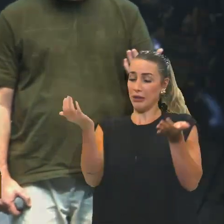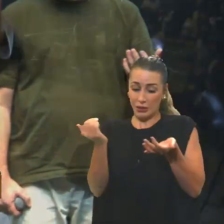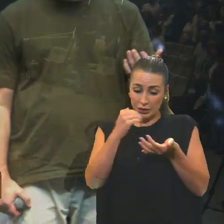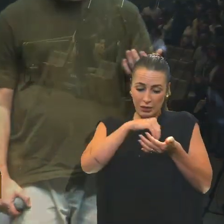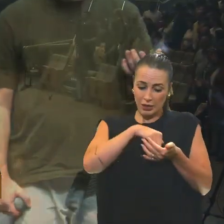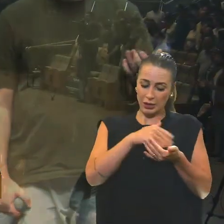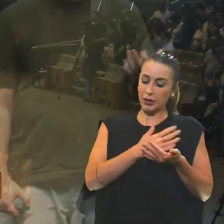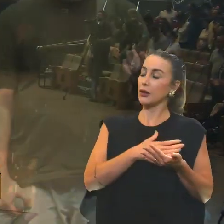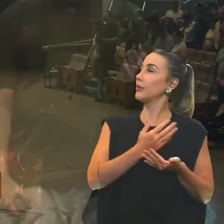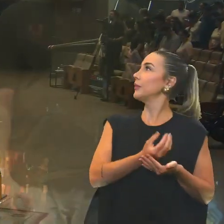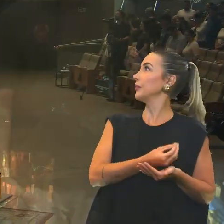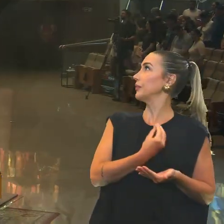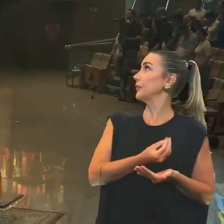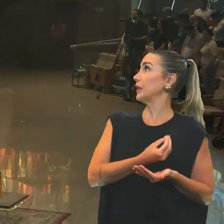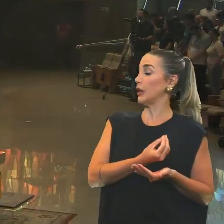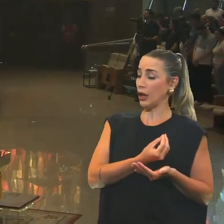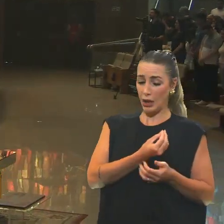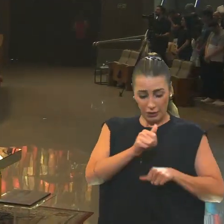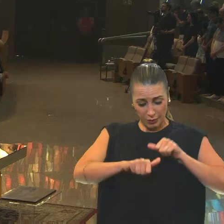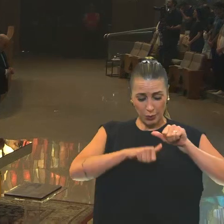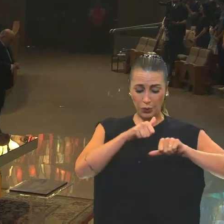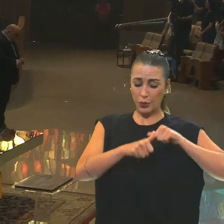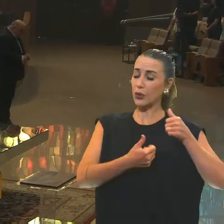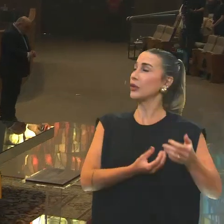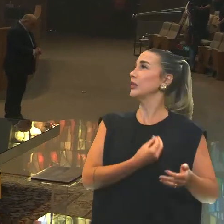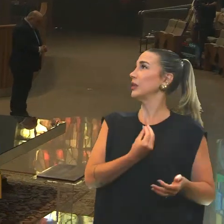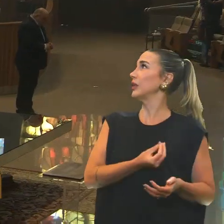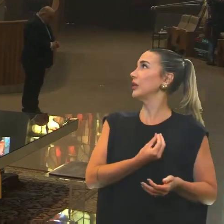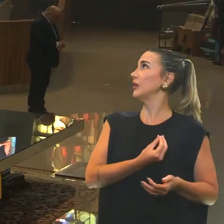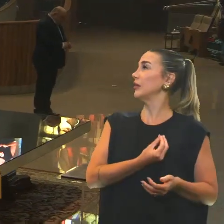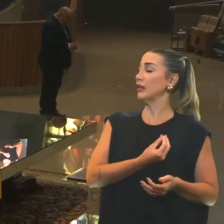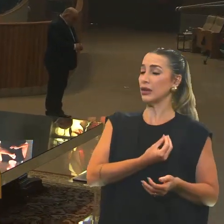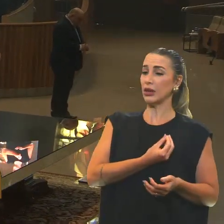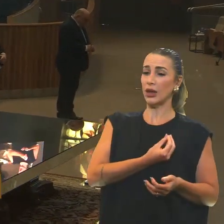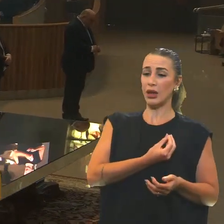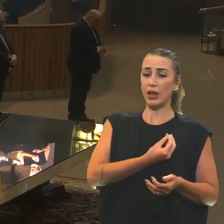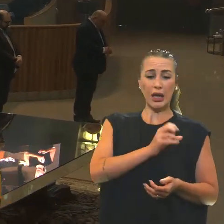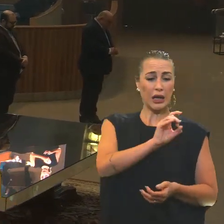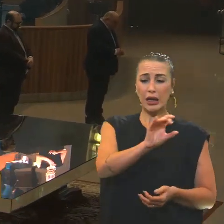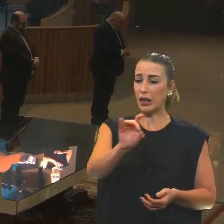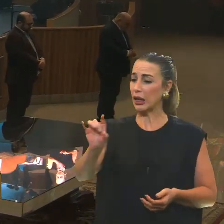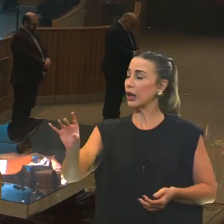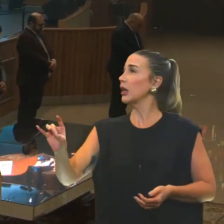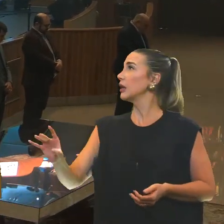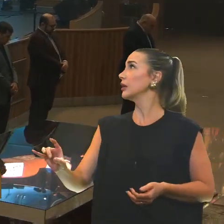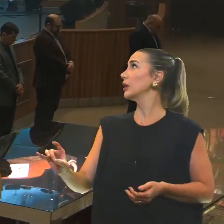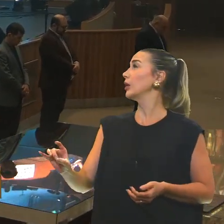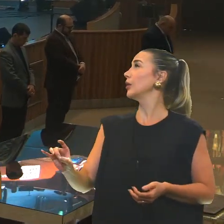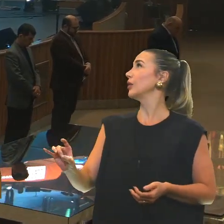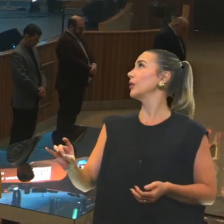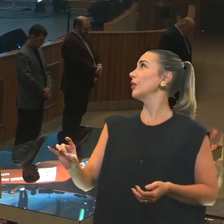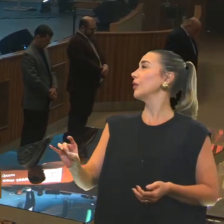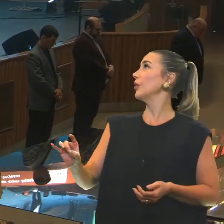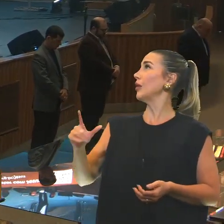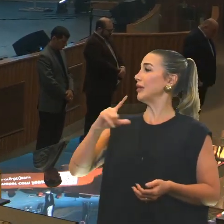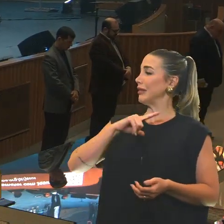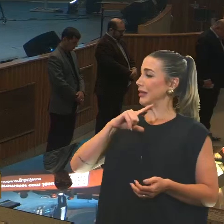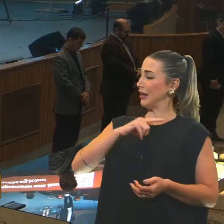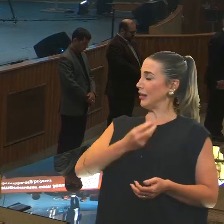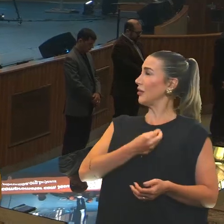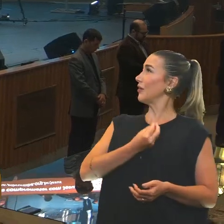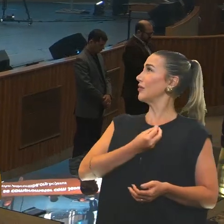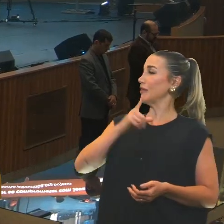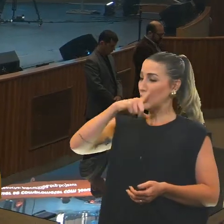muda a minha vida, para que eu seja, para que cada um aqui seja o escolhido e escolhida do Senhor, para ser um agente